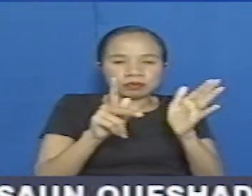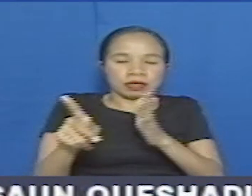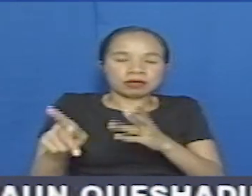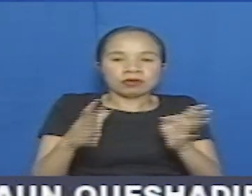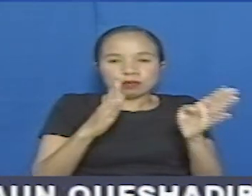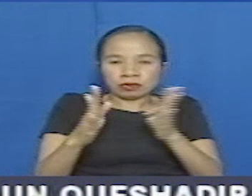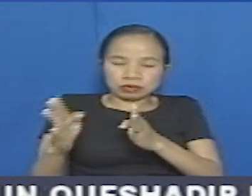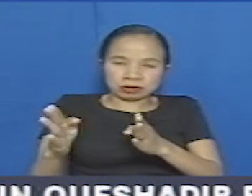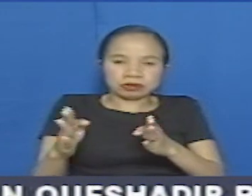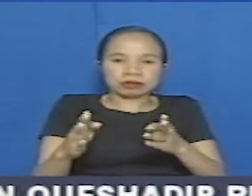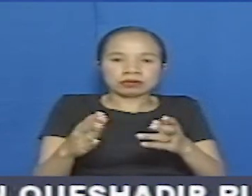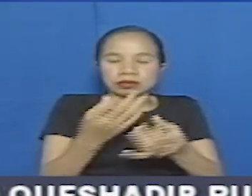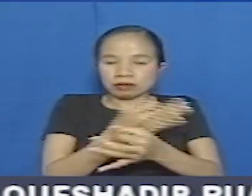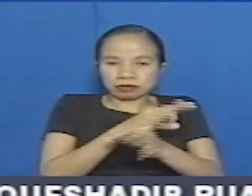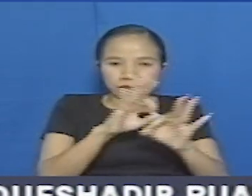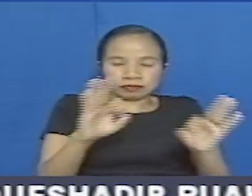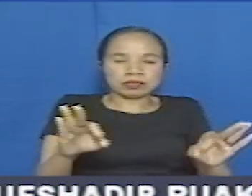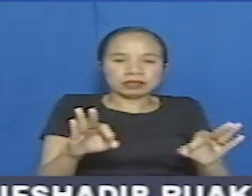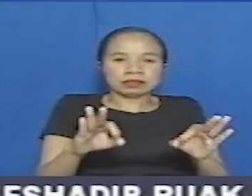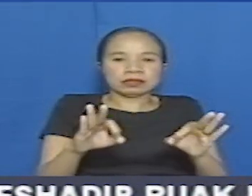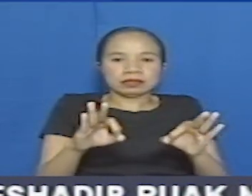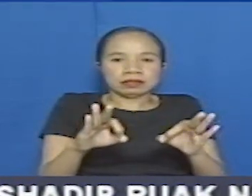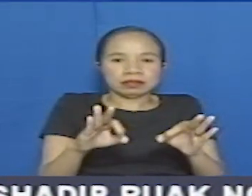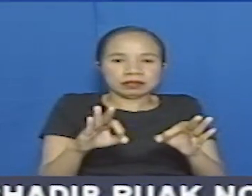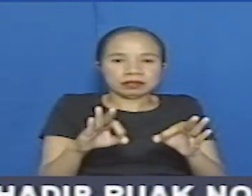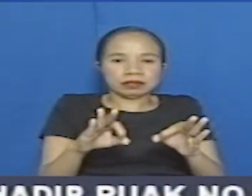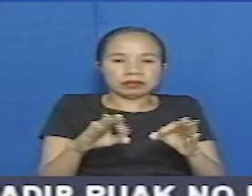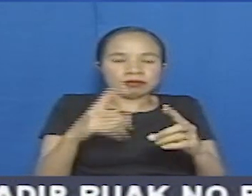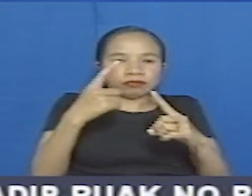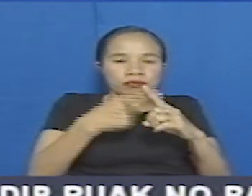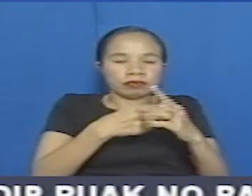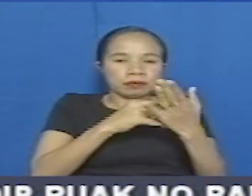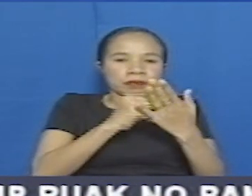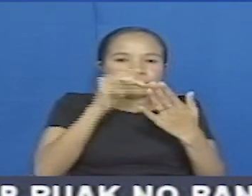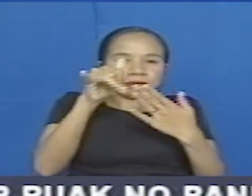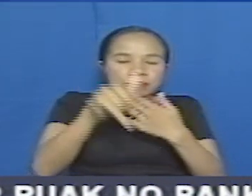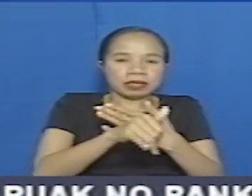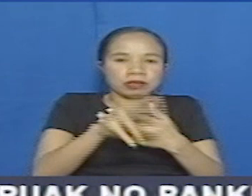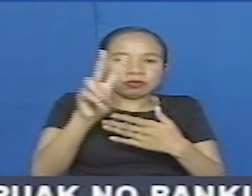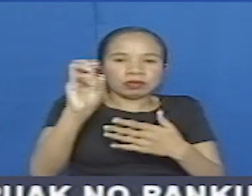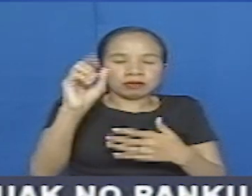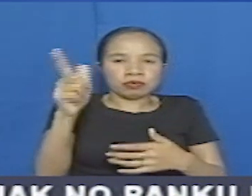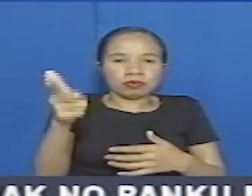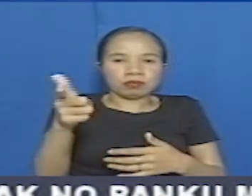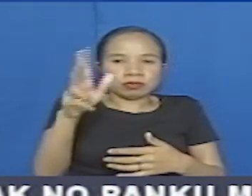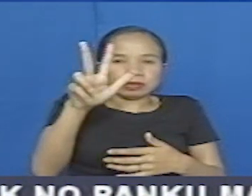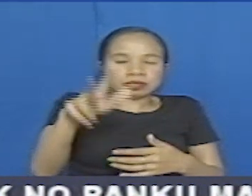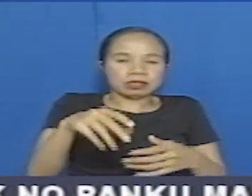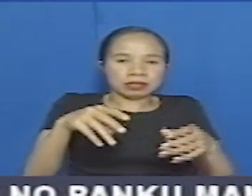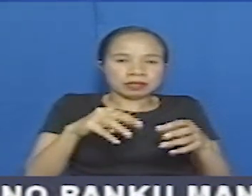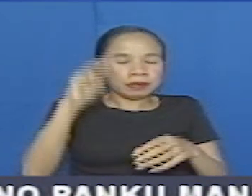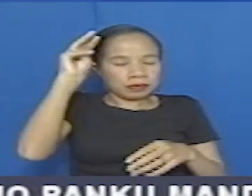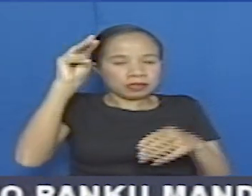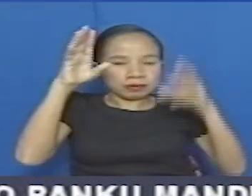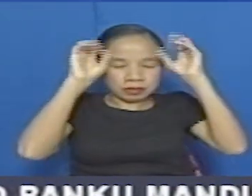bele hutu iha por volta de fulan maio 2023. Ministro Presidência,